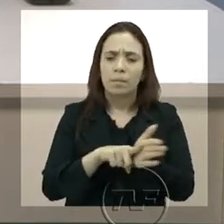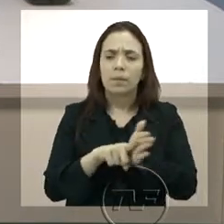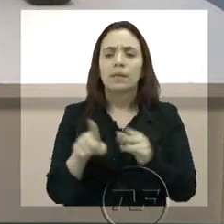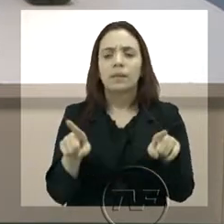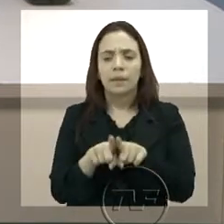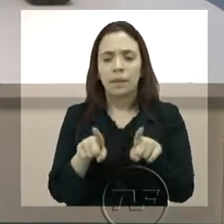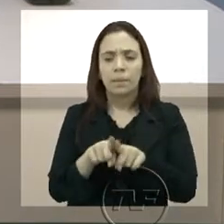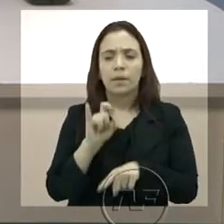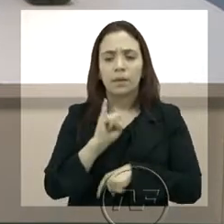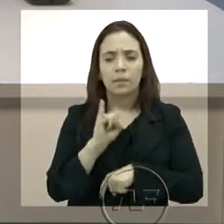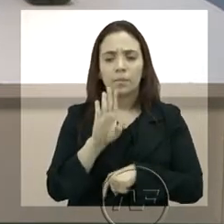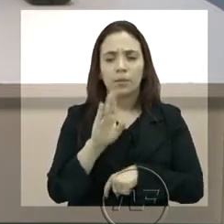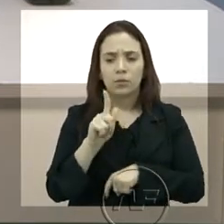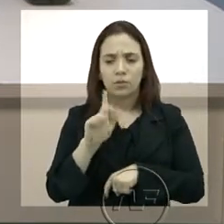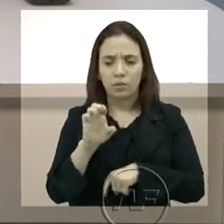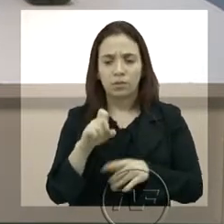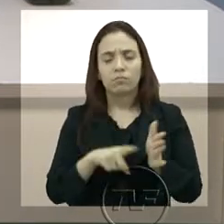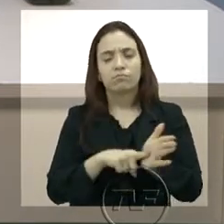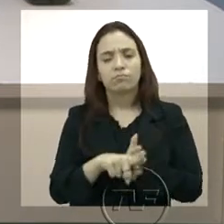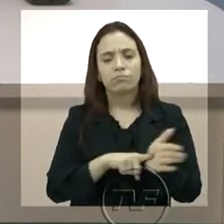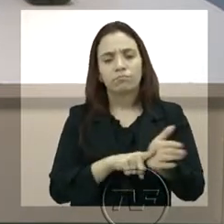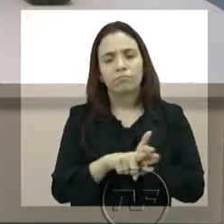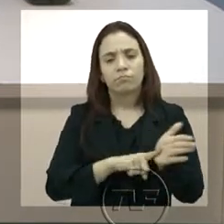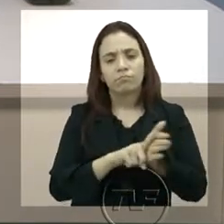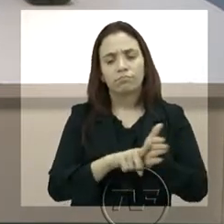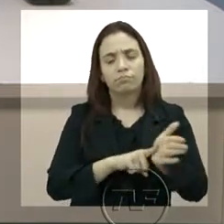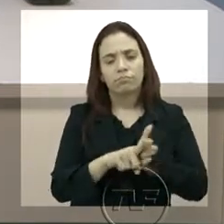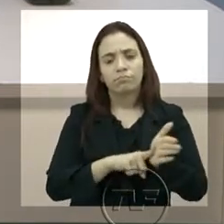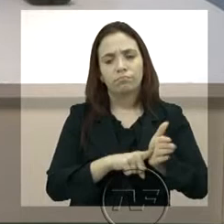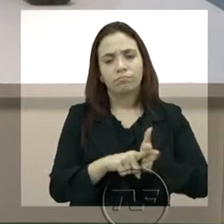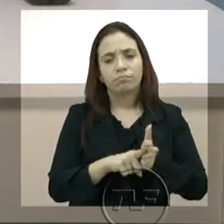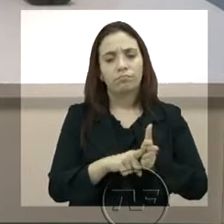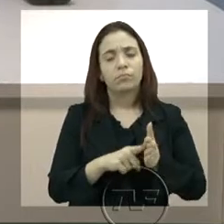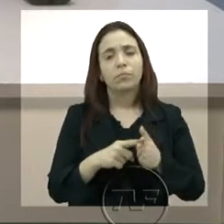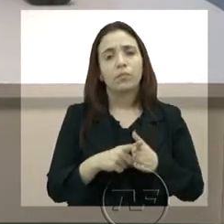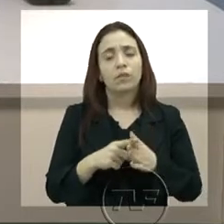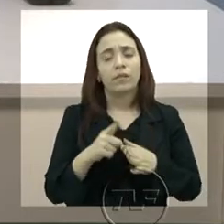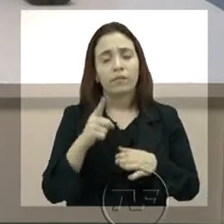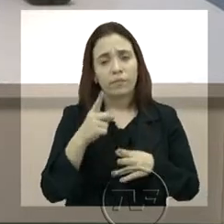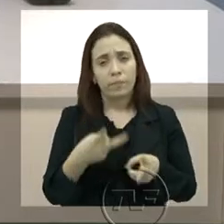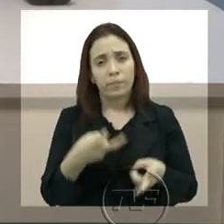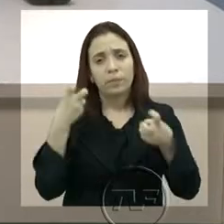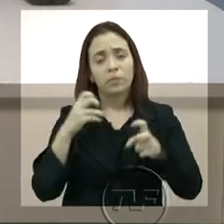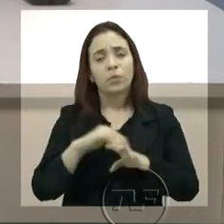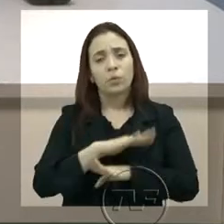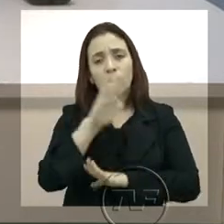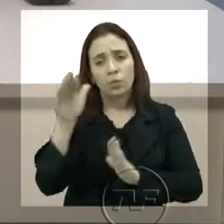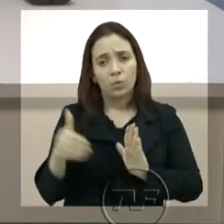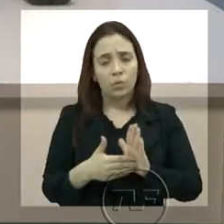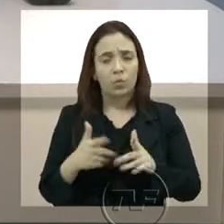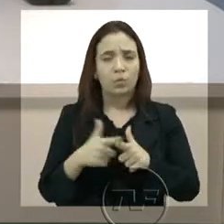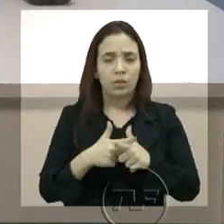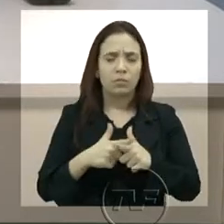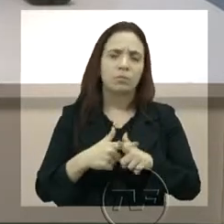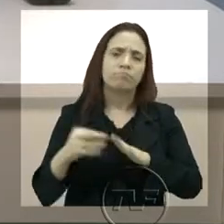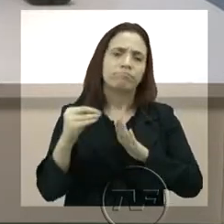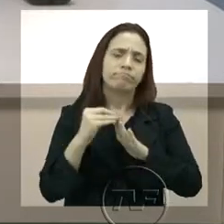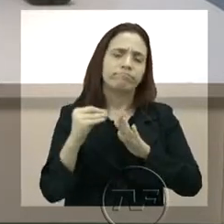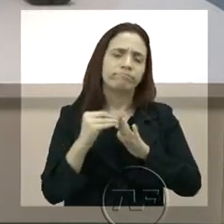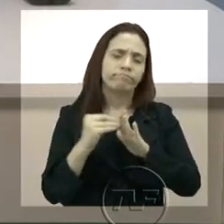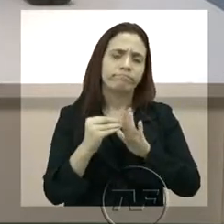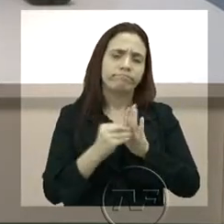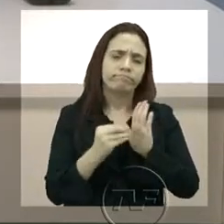IBGE. E uma parte desses problemas, praticamente todos os problemas, eles estão muito bem encaminhados com relação